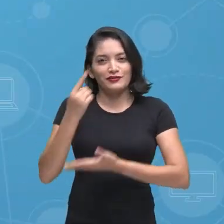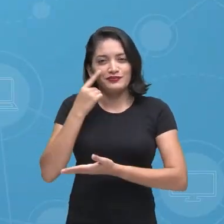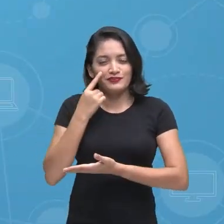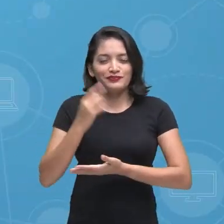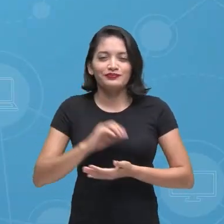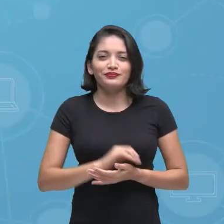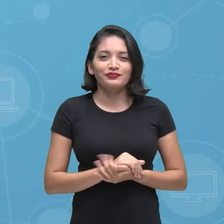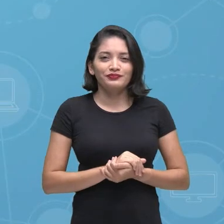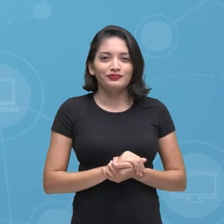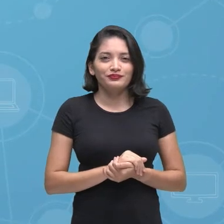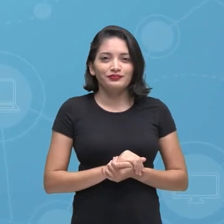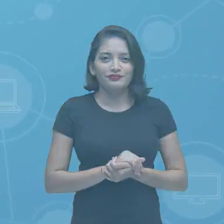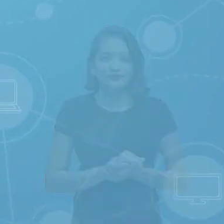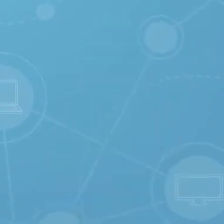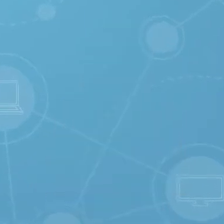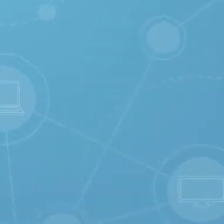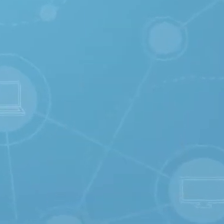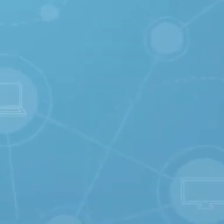acompanhe E aí